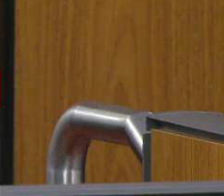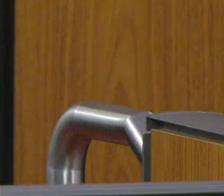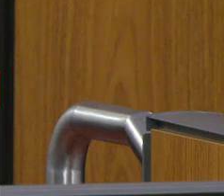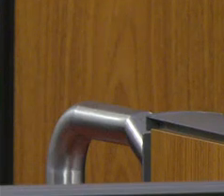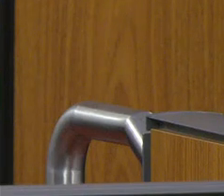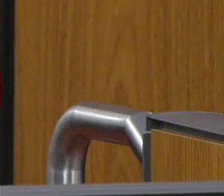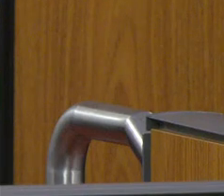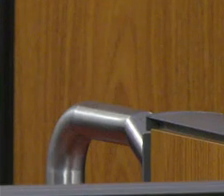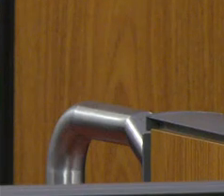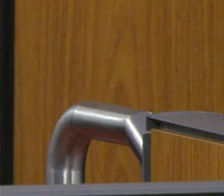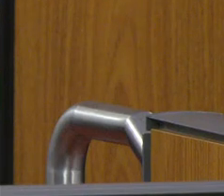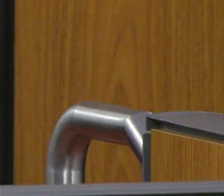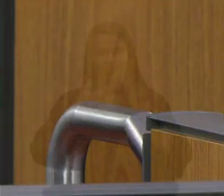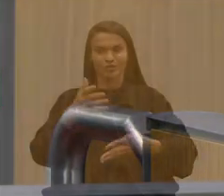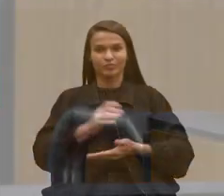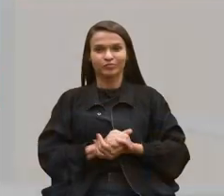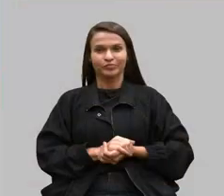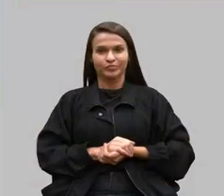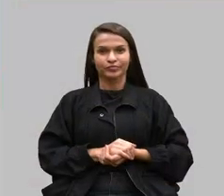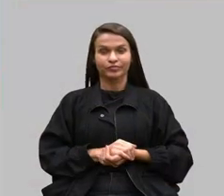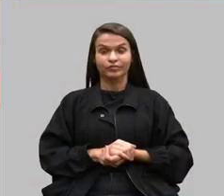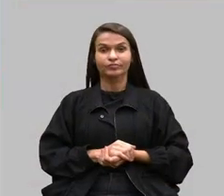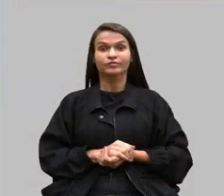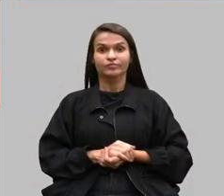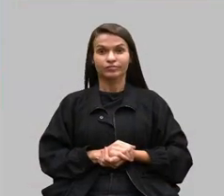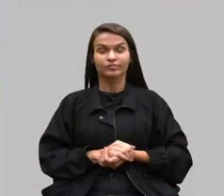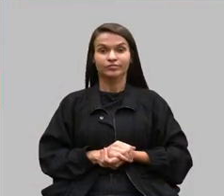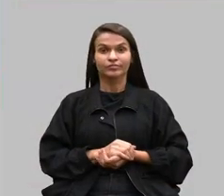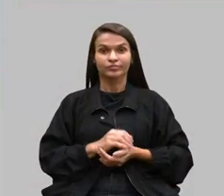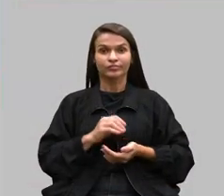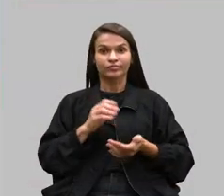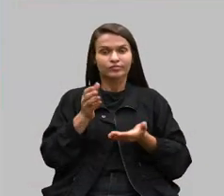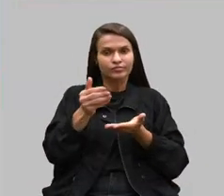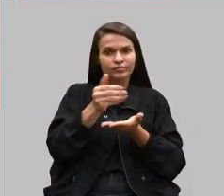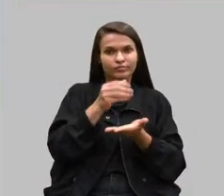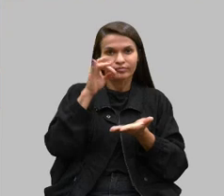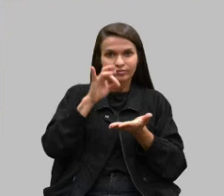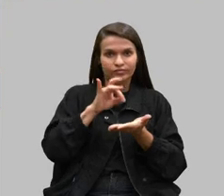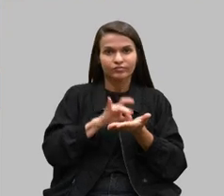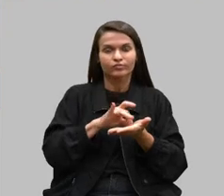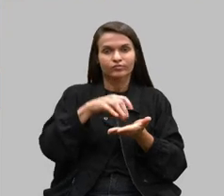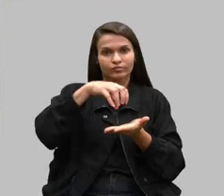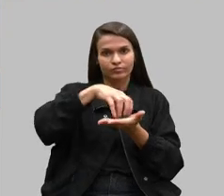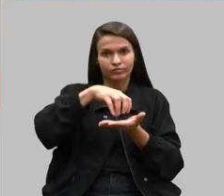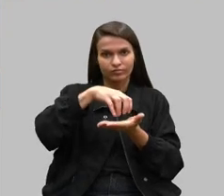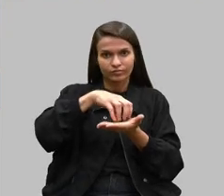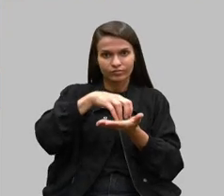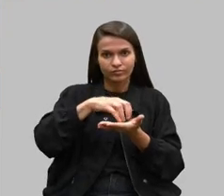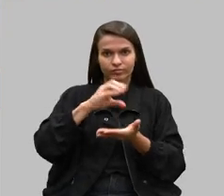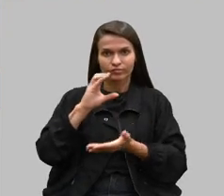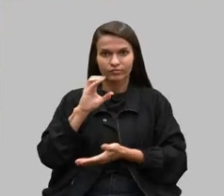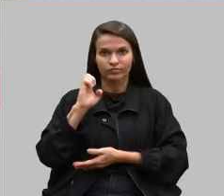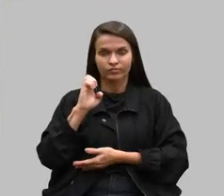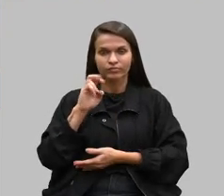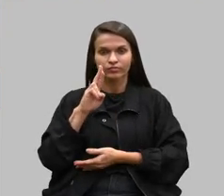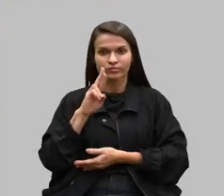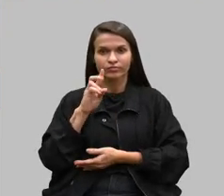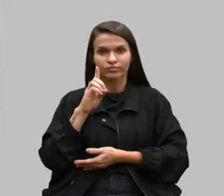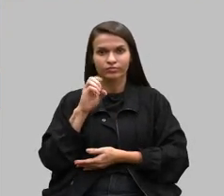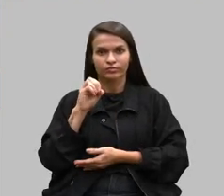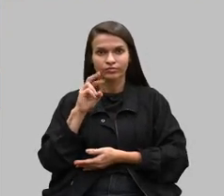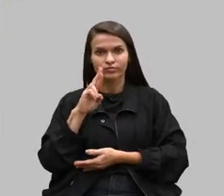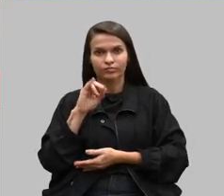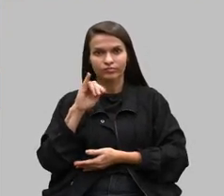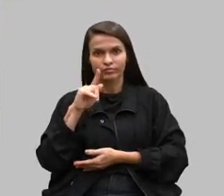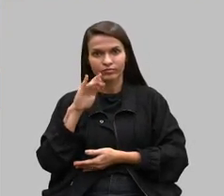Gerais isso dados atualizados pro setor de siderurgia né com clientes importantes como os